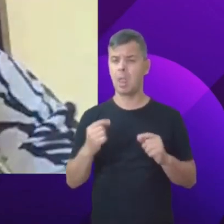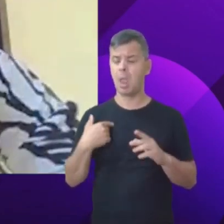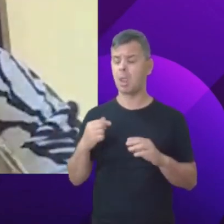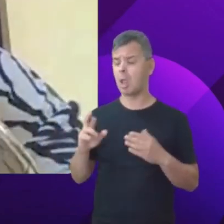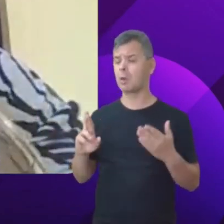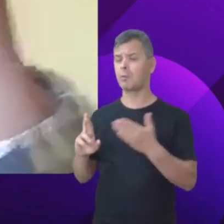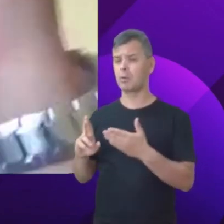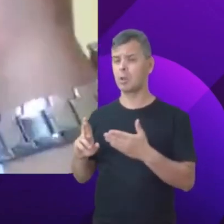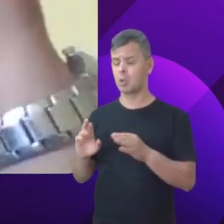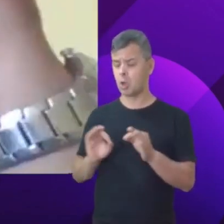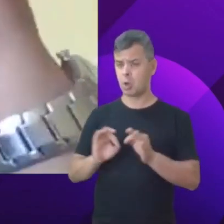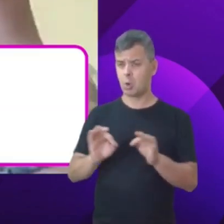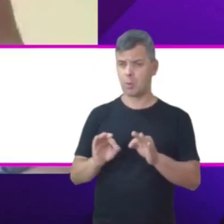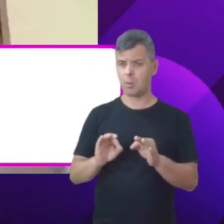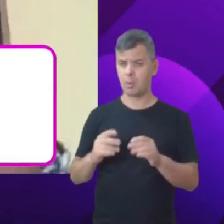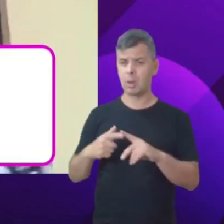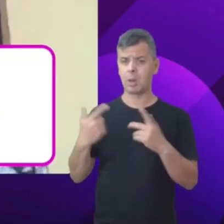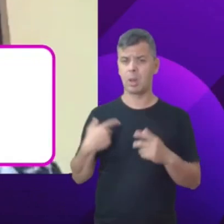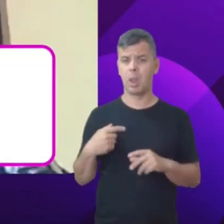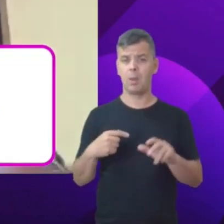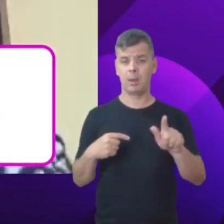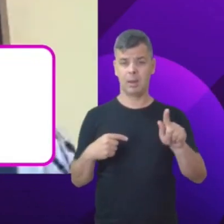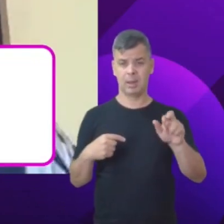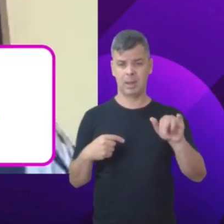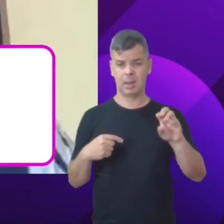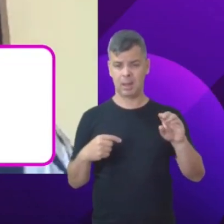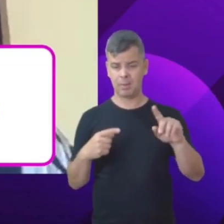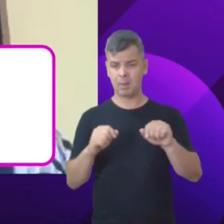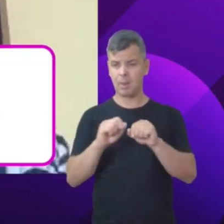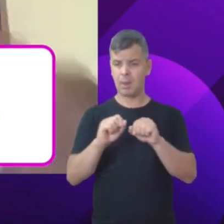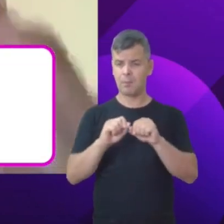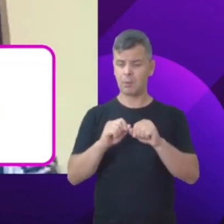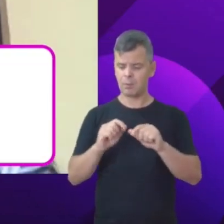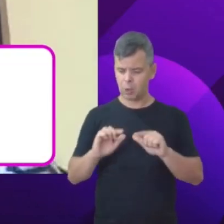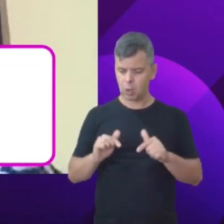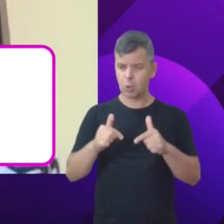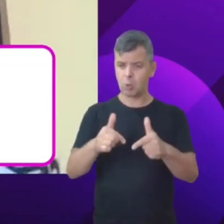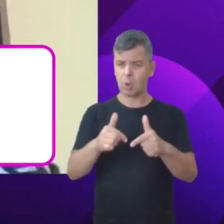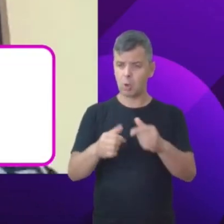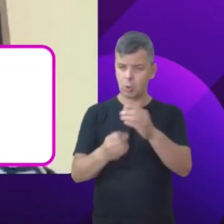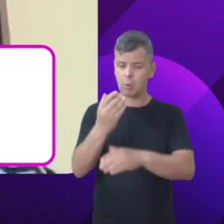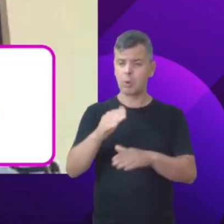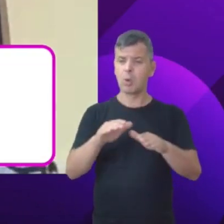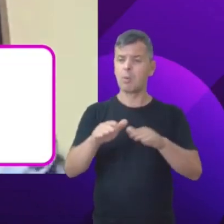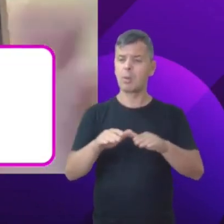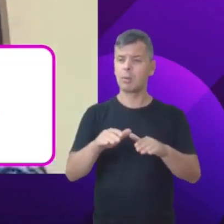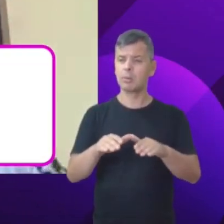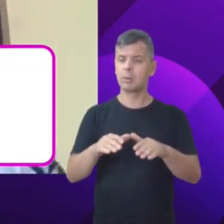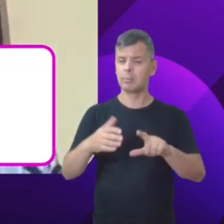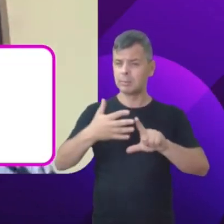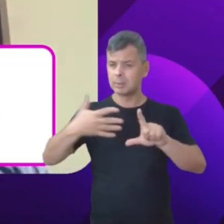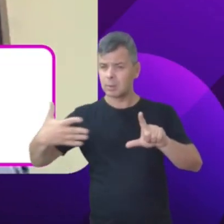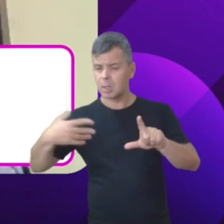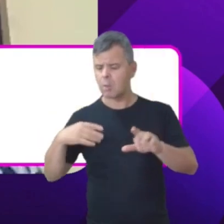referência de uma organização muito importante para a nossa história, que é o GAMI, que fez parte dessa importante luta da construção do movimento lésbico. Hoje a gente